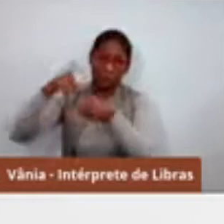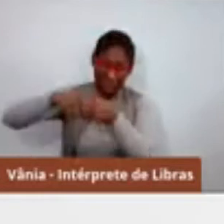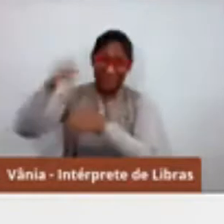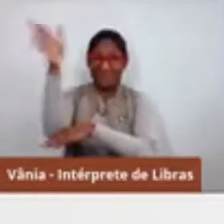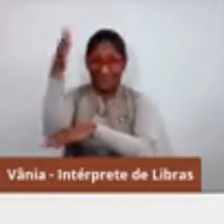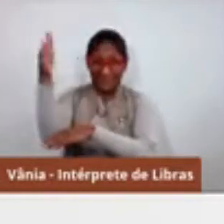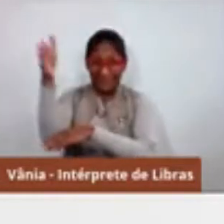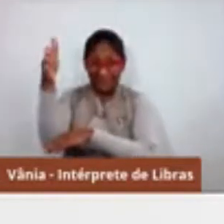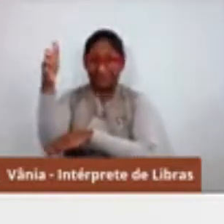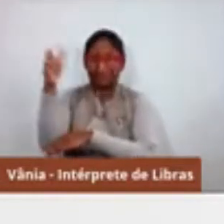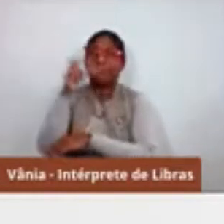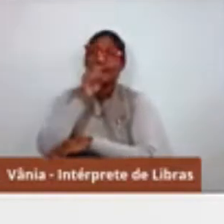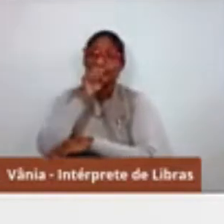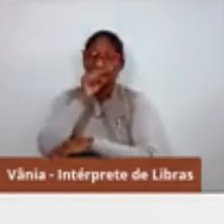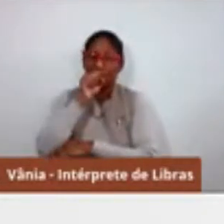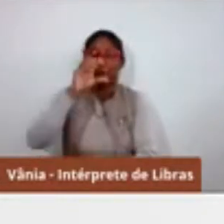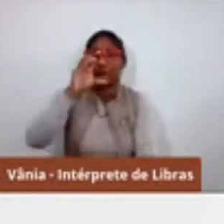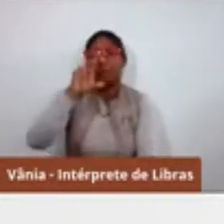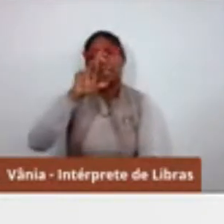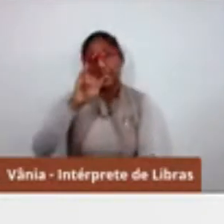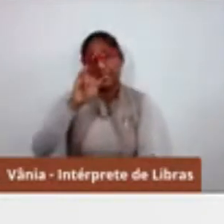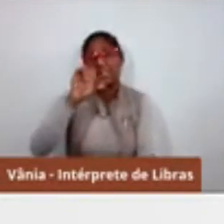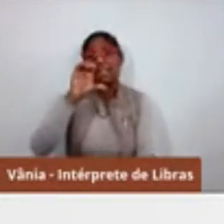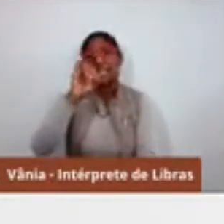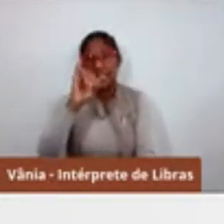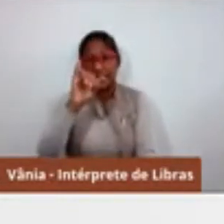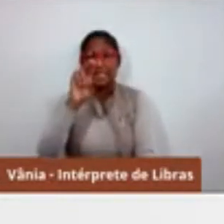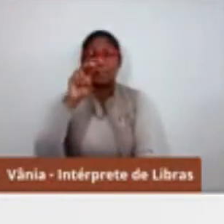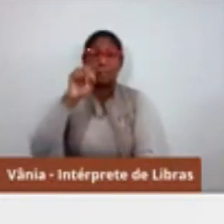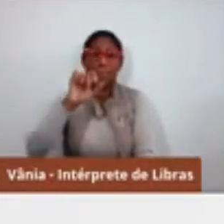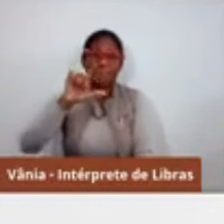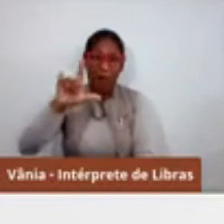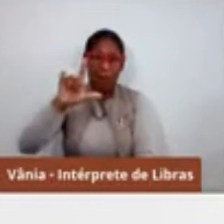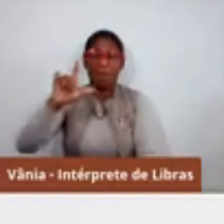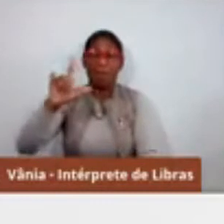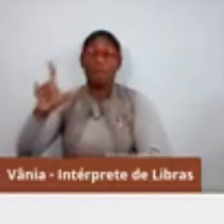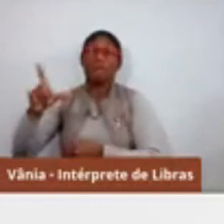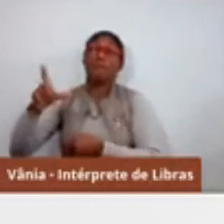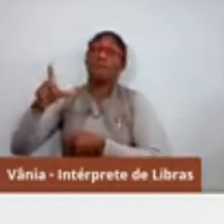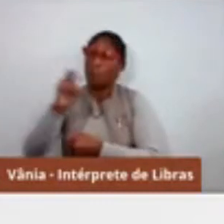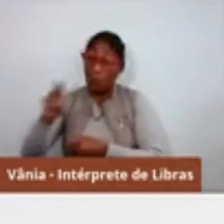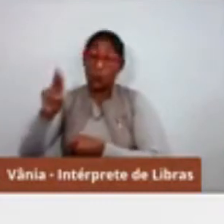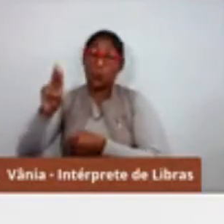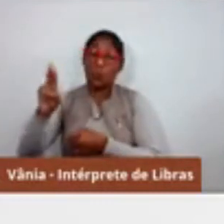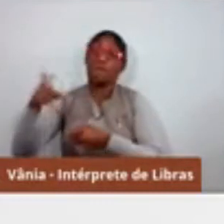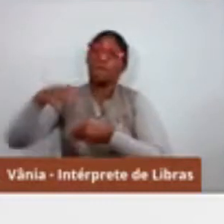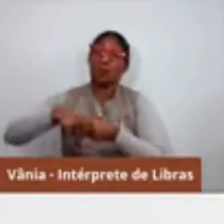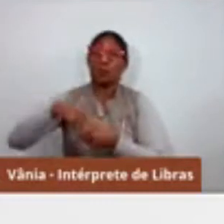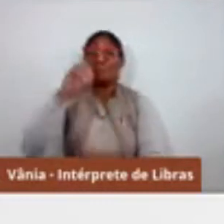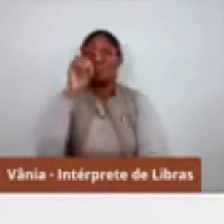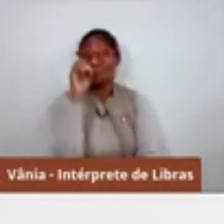de Criciúmal, que teve o atendimento a um pleito em relação a se enquadrar no critério 0 óbitos,